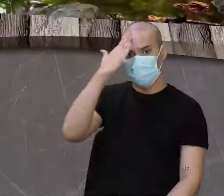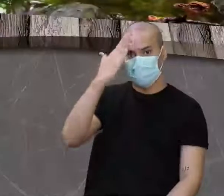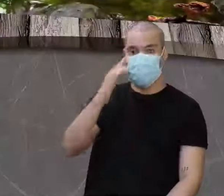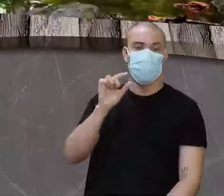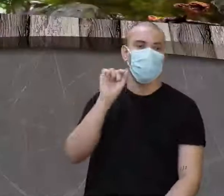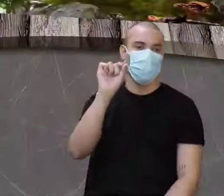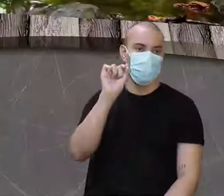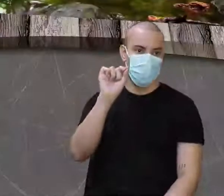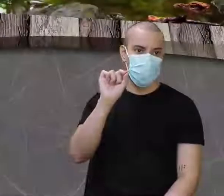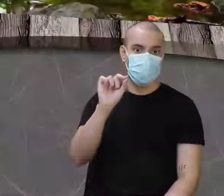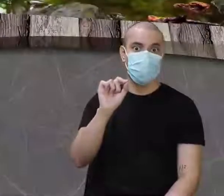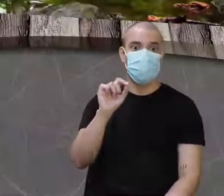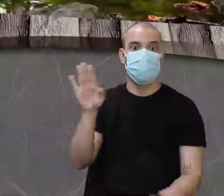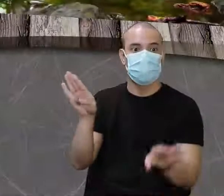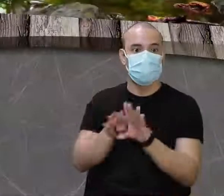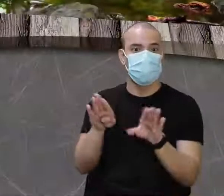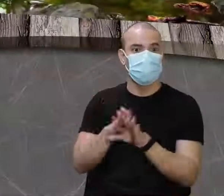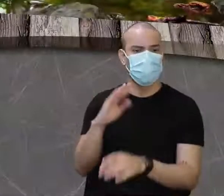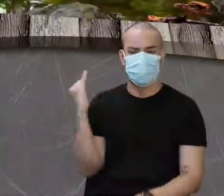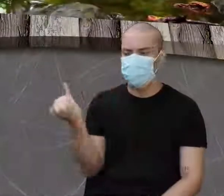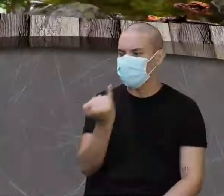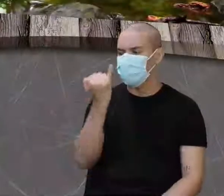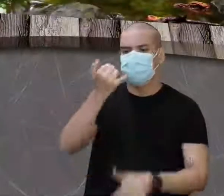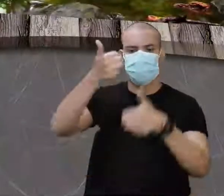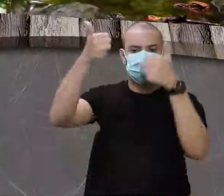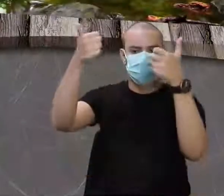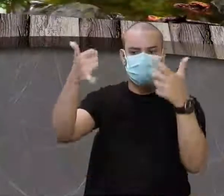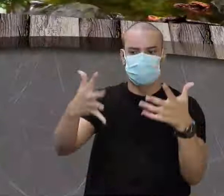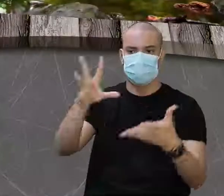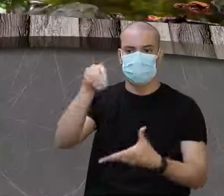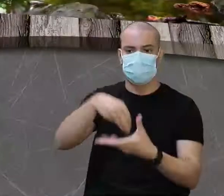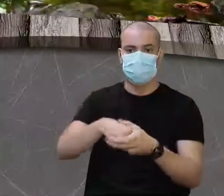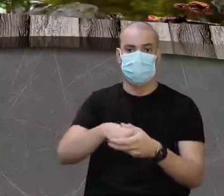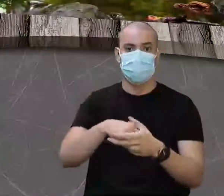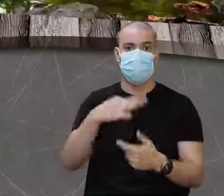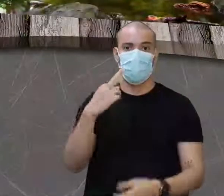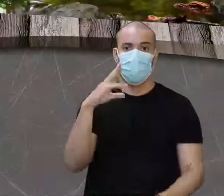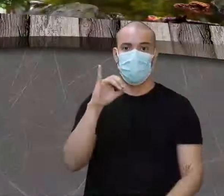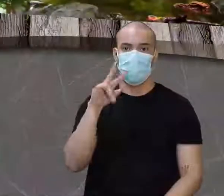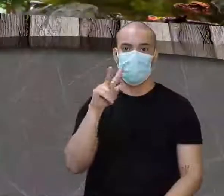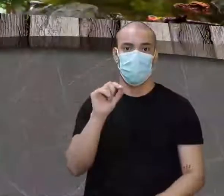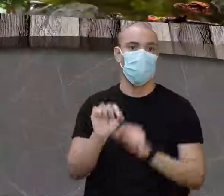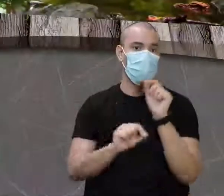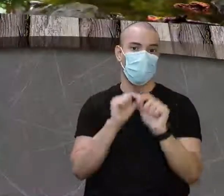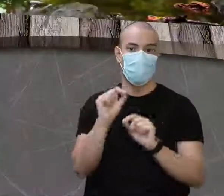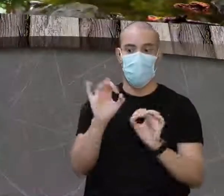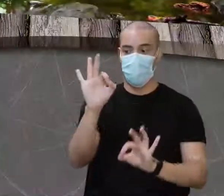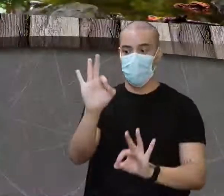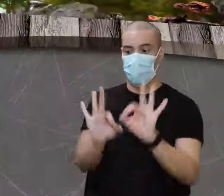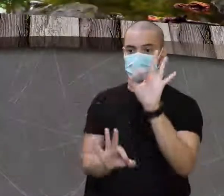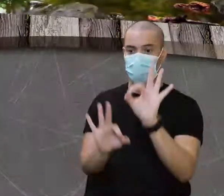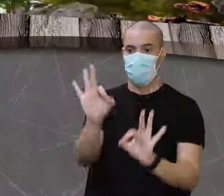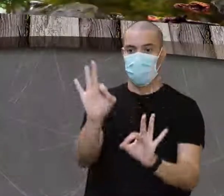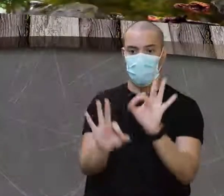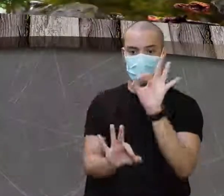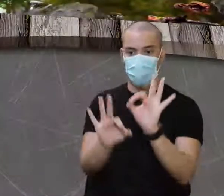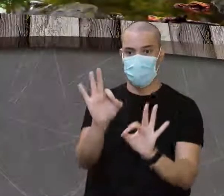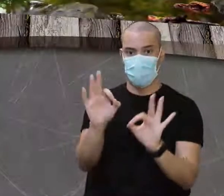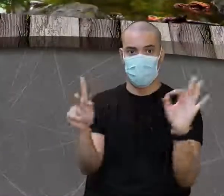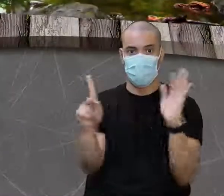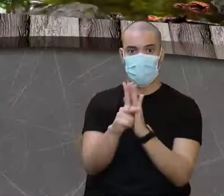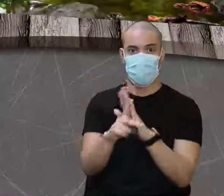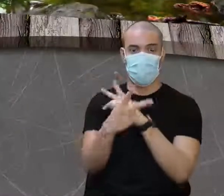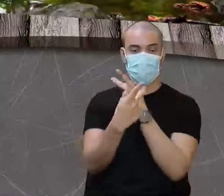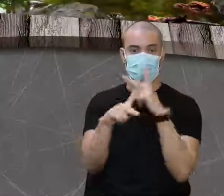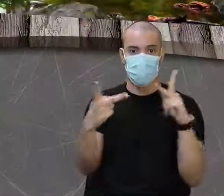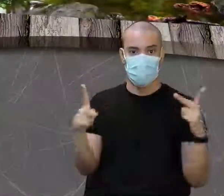mim, o que é interessante a gente enfatizar dentro dos níveis tróficos é a organização desses organismos,